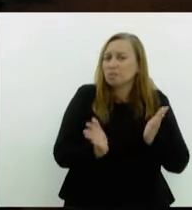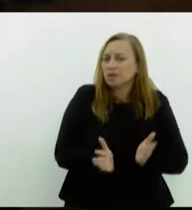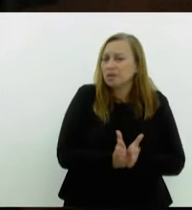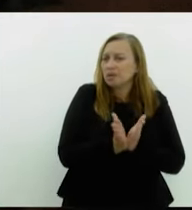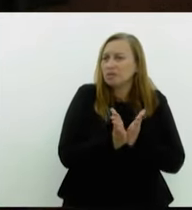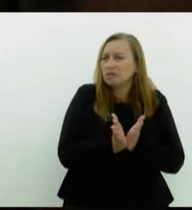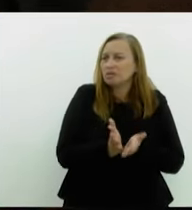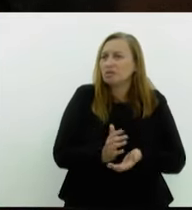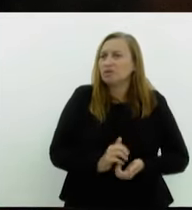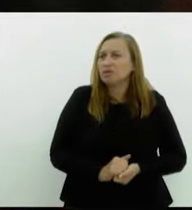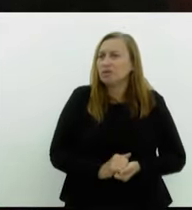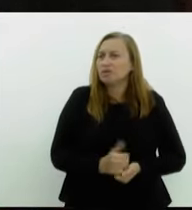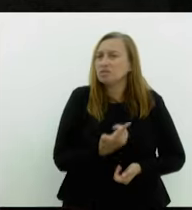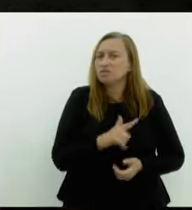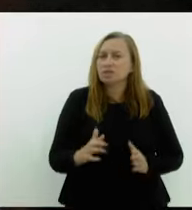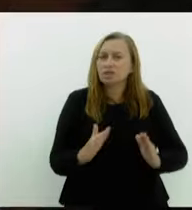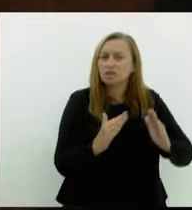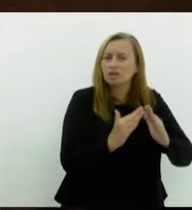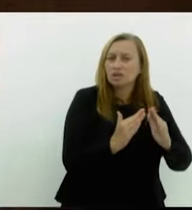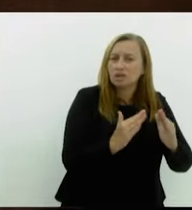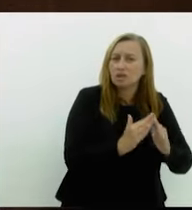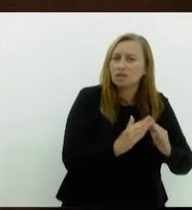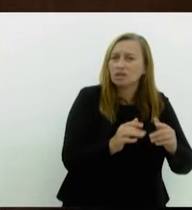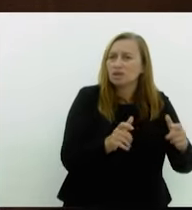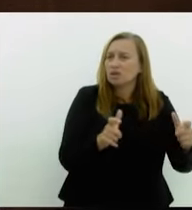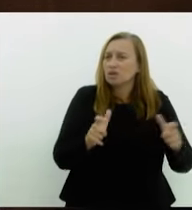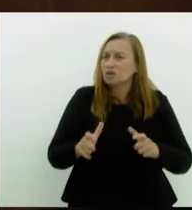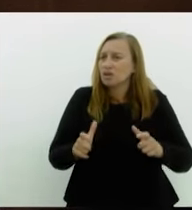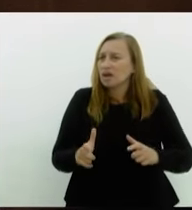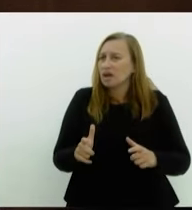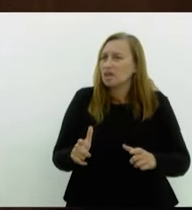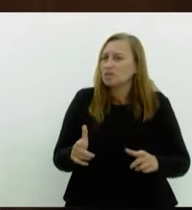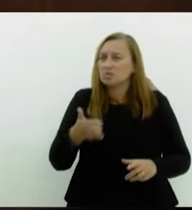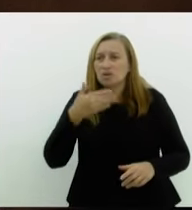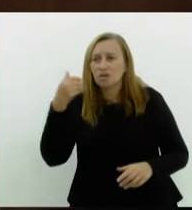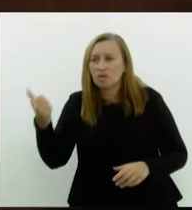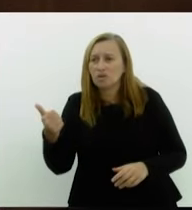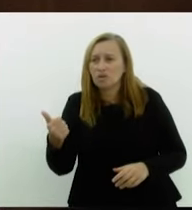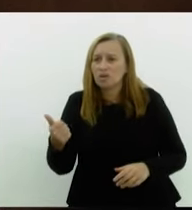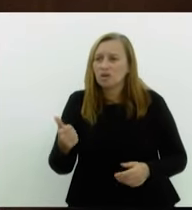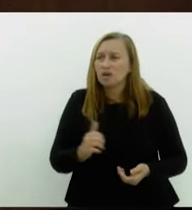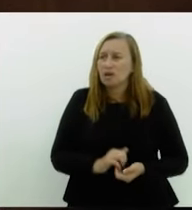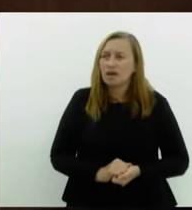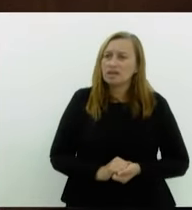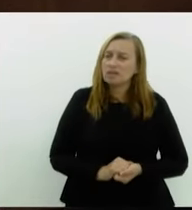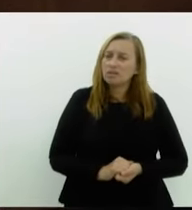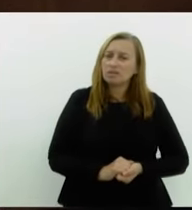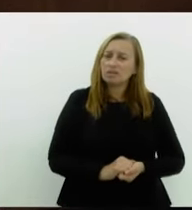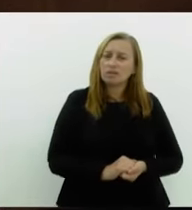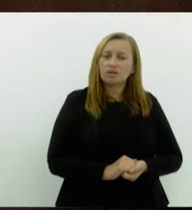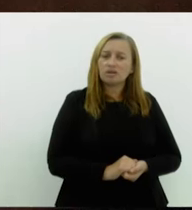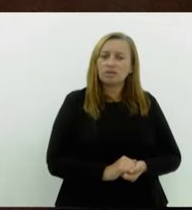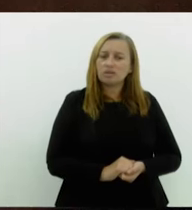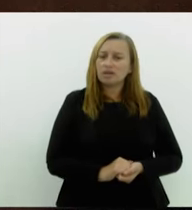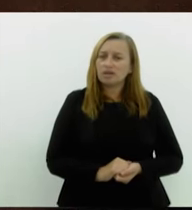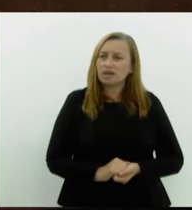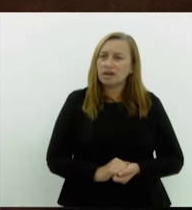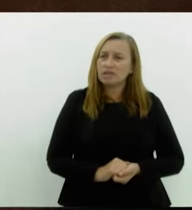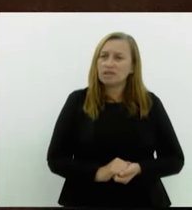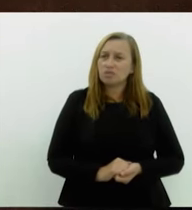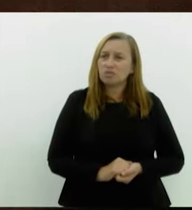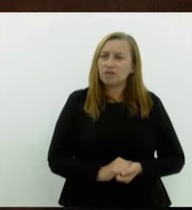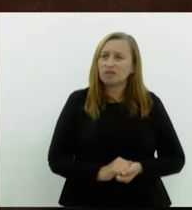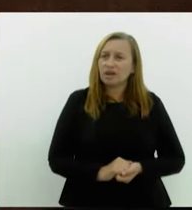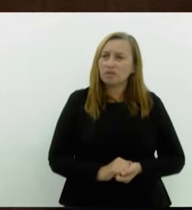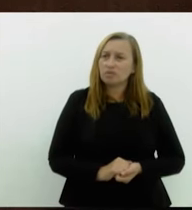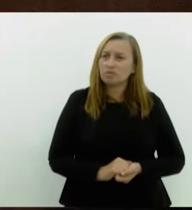casas em bons lugares, que não têm condições. Eu só queria acrescentar, Tia Ju, o vosso projeto é muito bom, é humano,